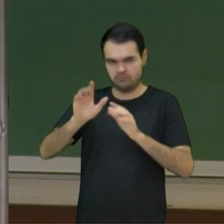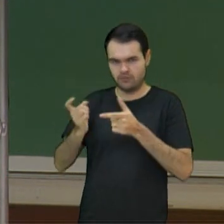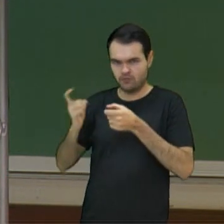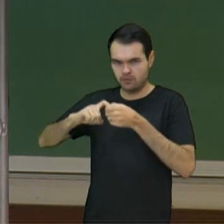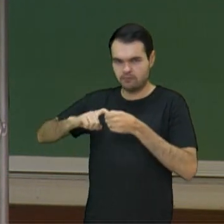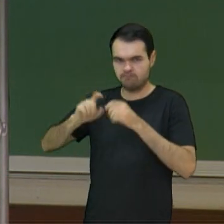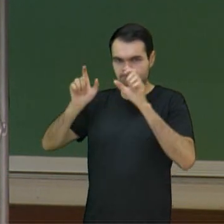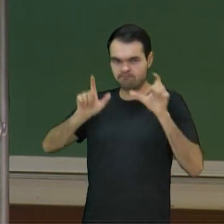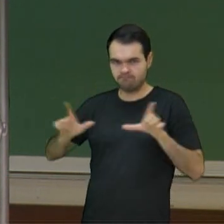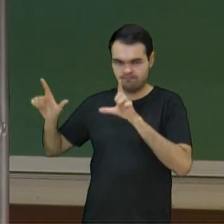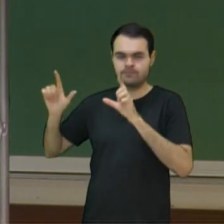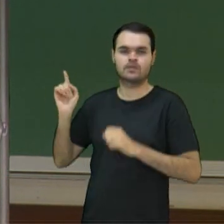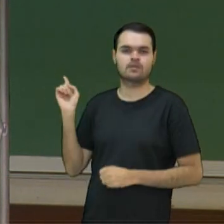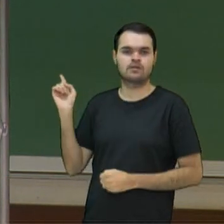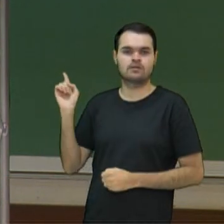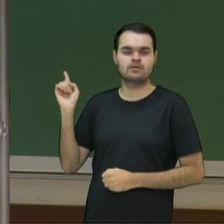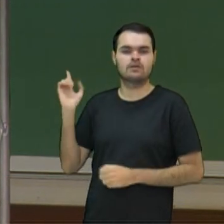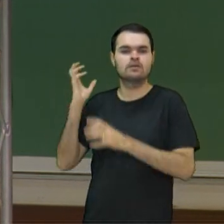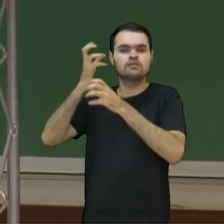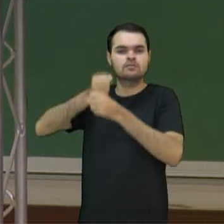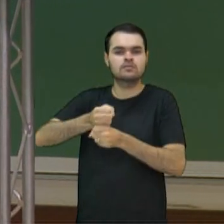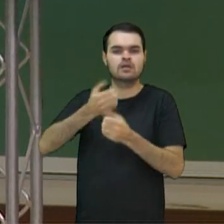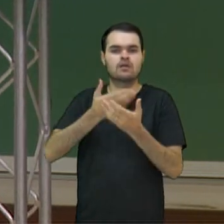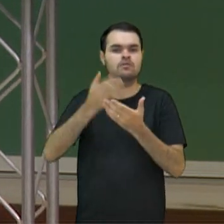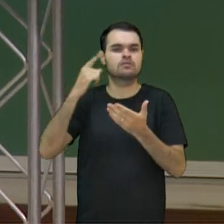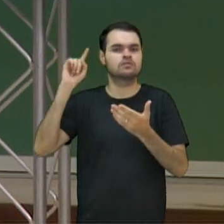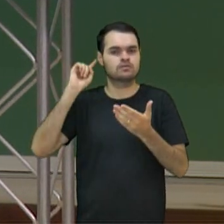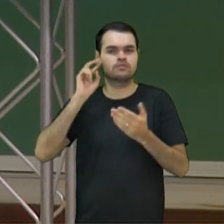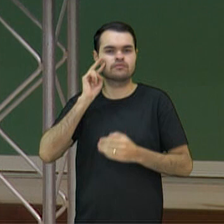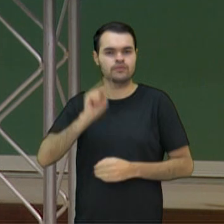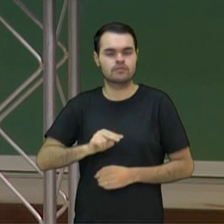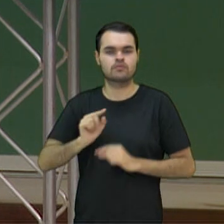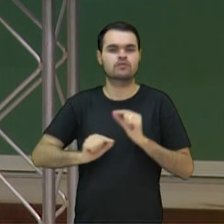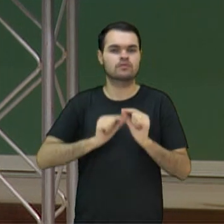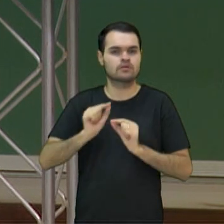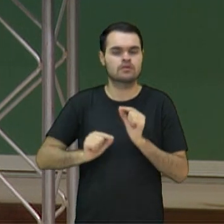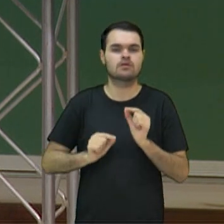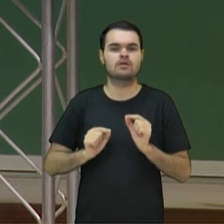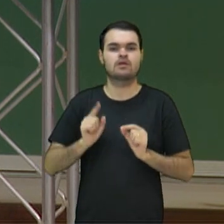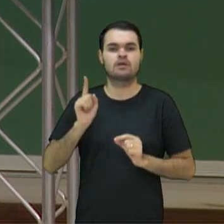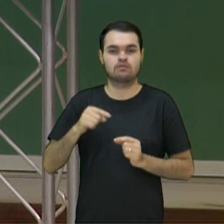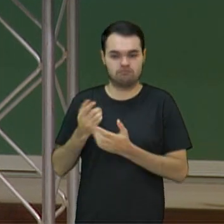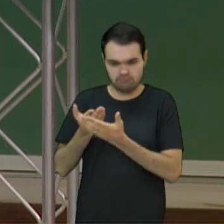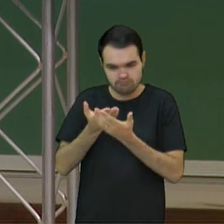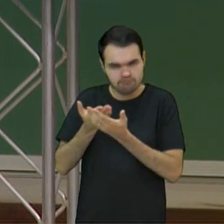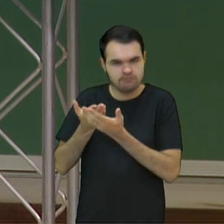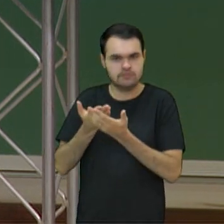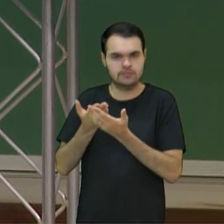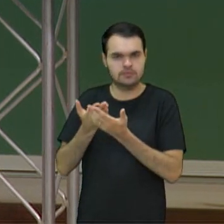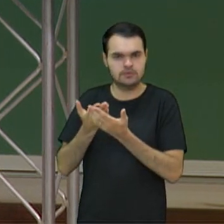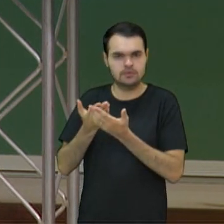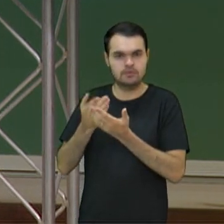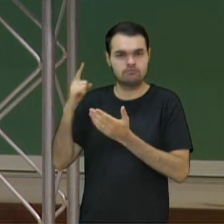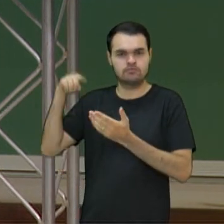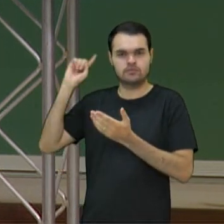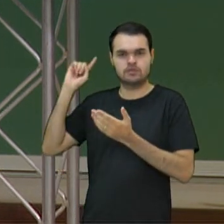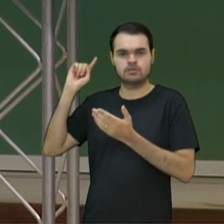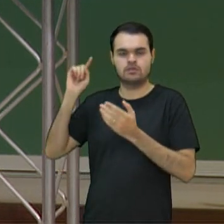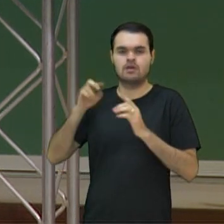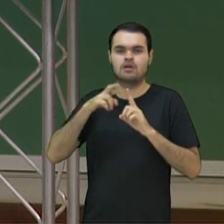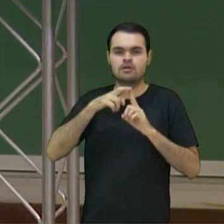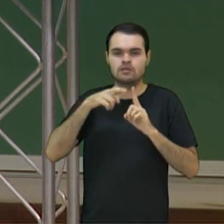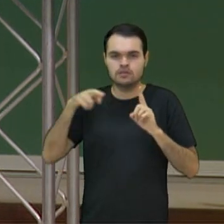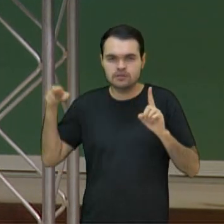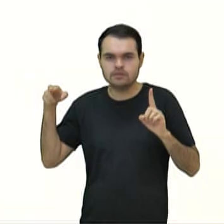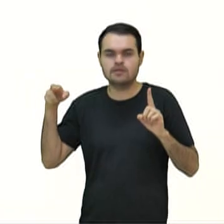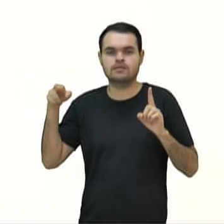aqui, retomando a aula anterior que nós vimos lá. Nós estudamos na aula anterior a resistência